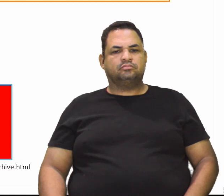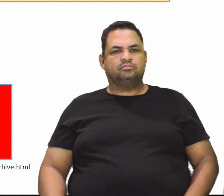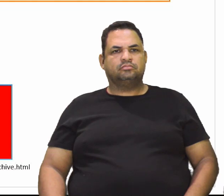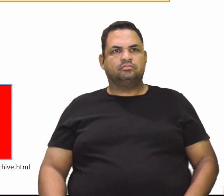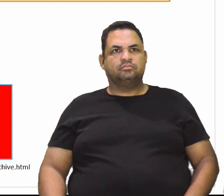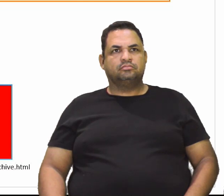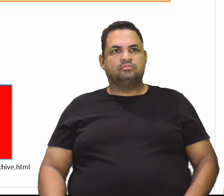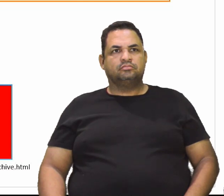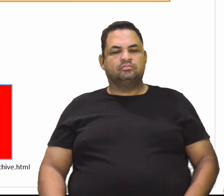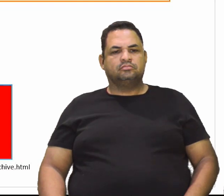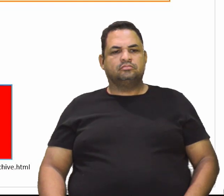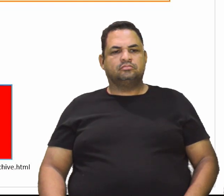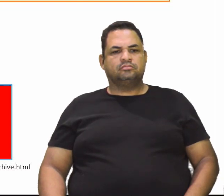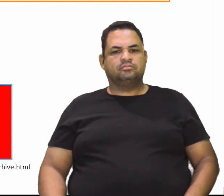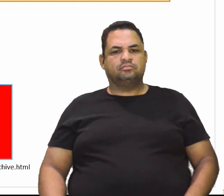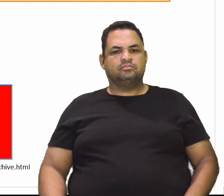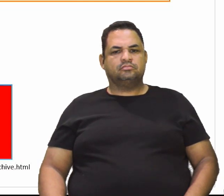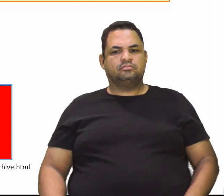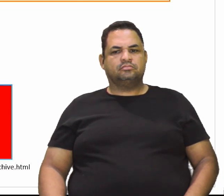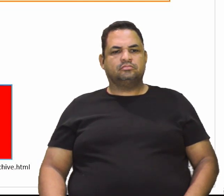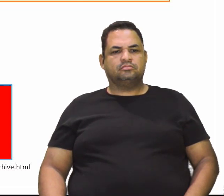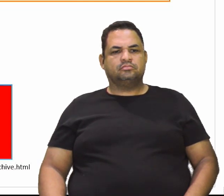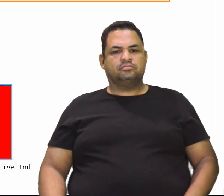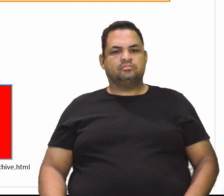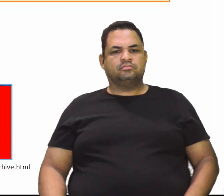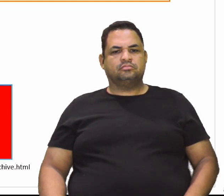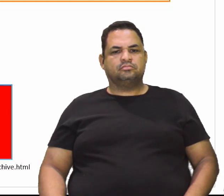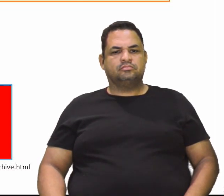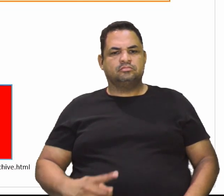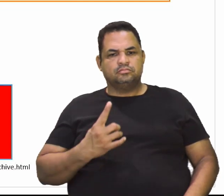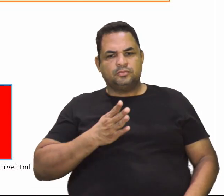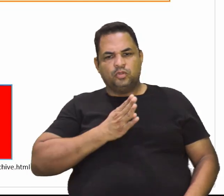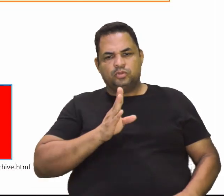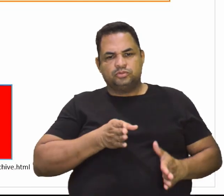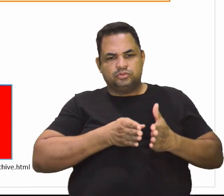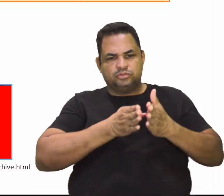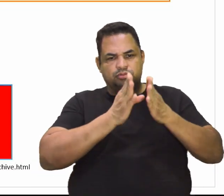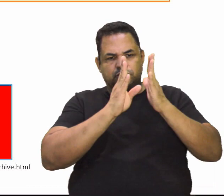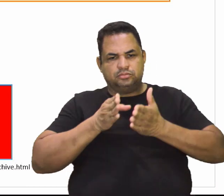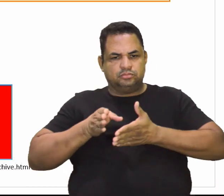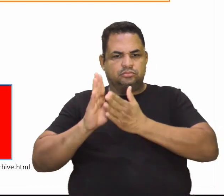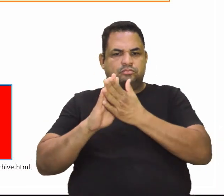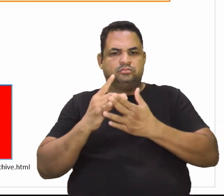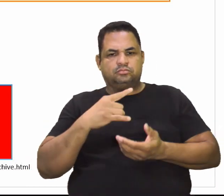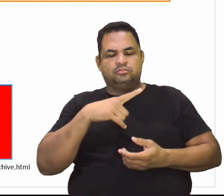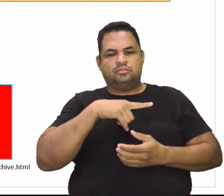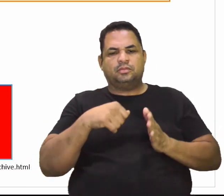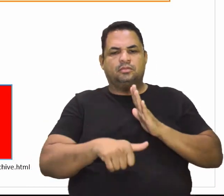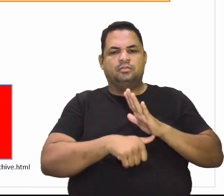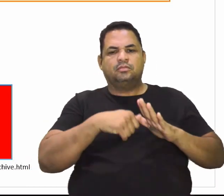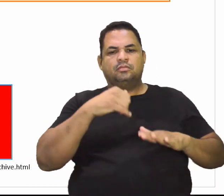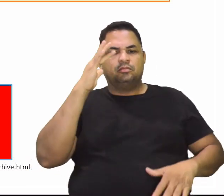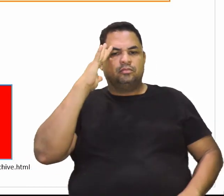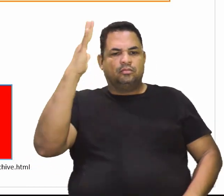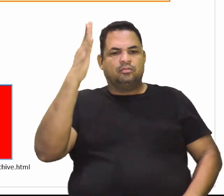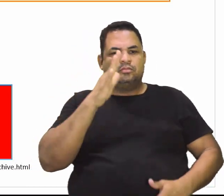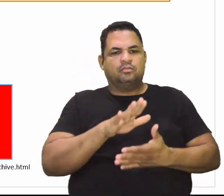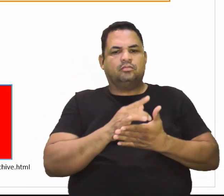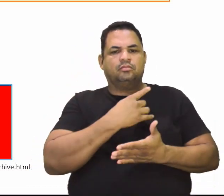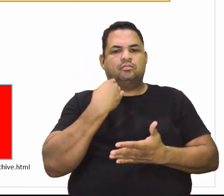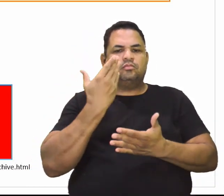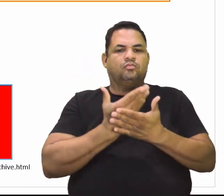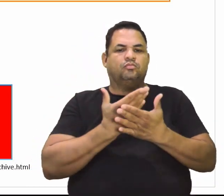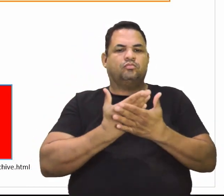Deixa eu colocar aqui a canetinha. Essas duas rotas aqui. Essa é a primeira teoria que nós vamos estudar.